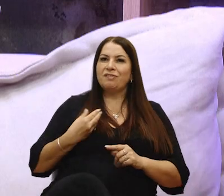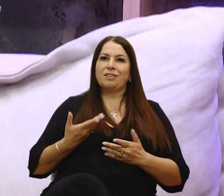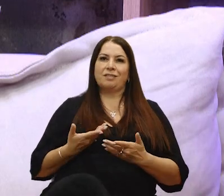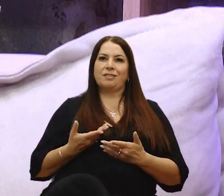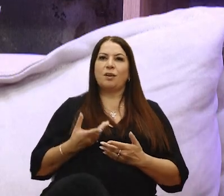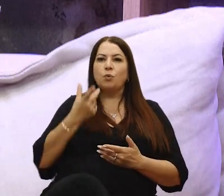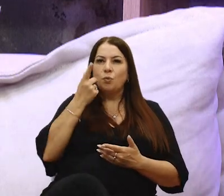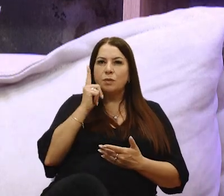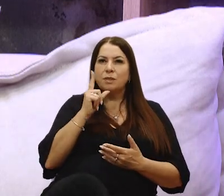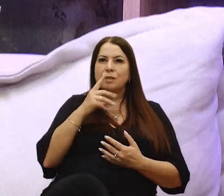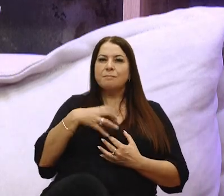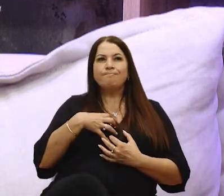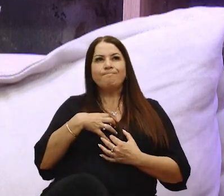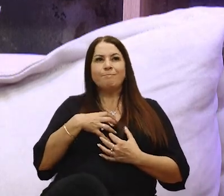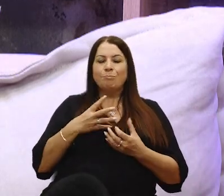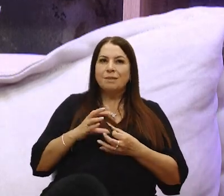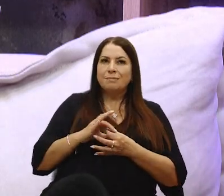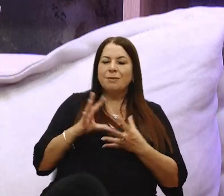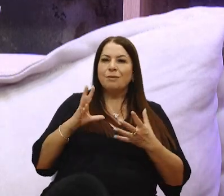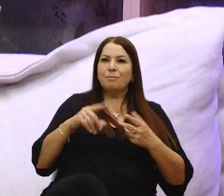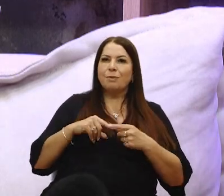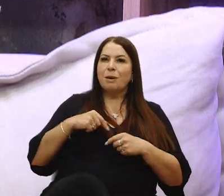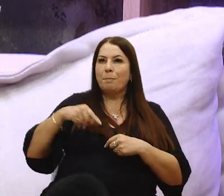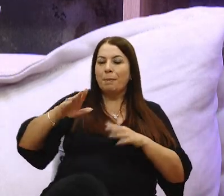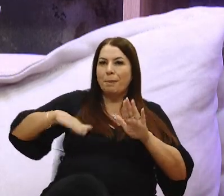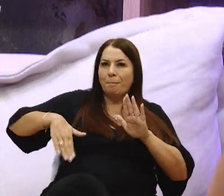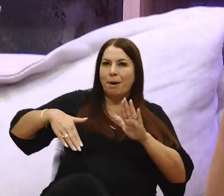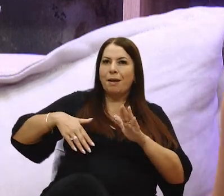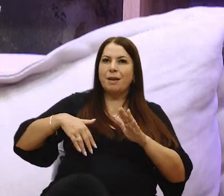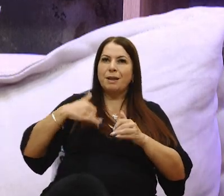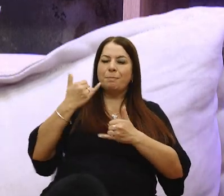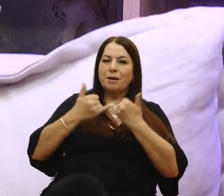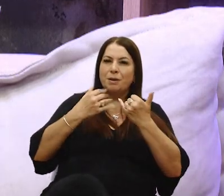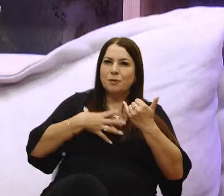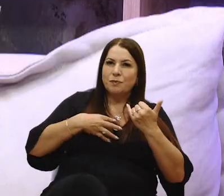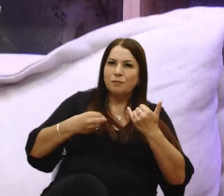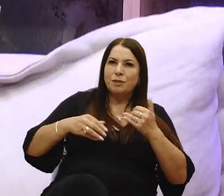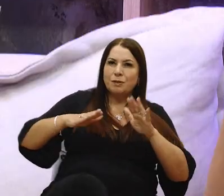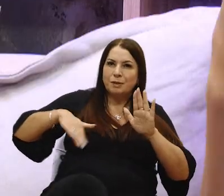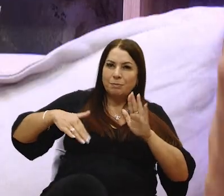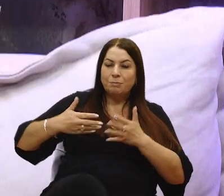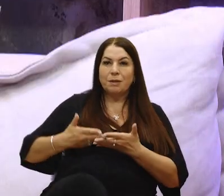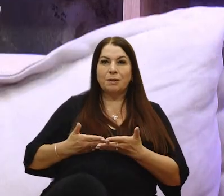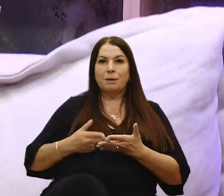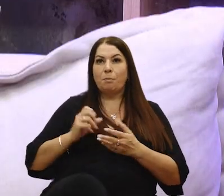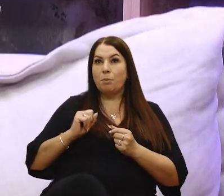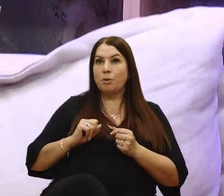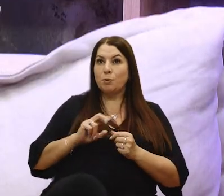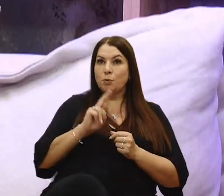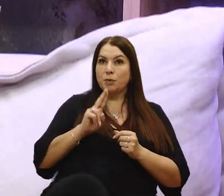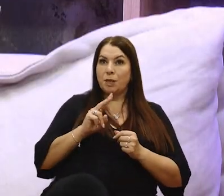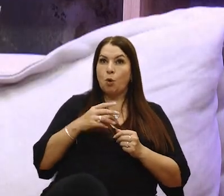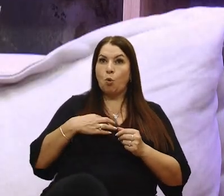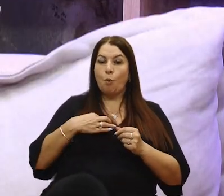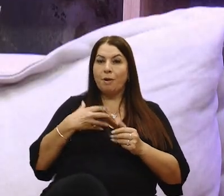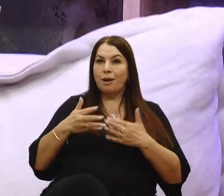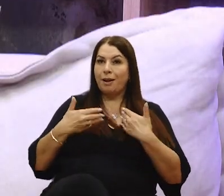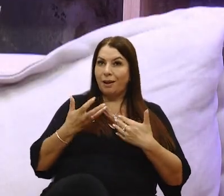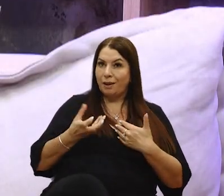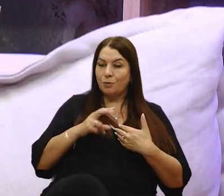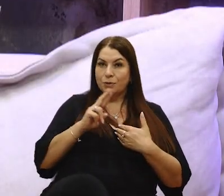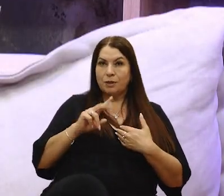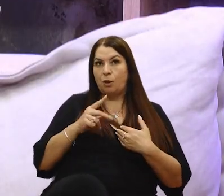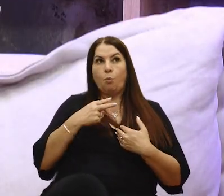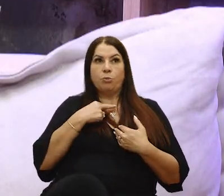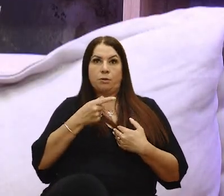se reencontrar, a conseguir se sentir mais à vontade de ir pra praia, de brincar com os filhos na praia, de poder usar